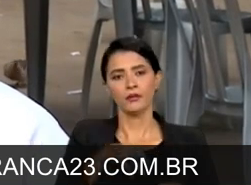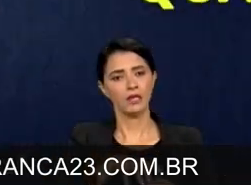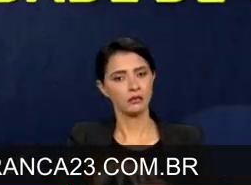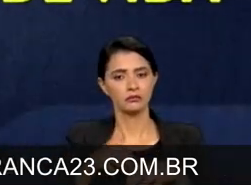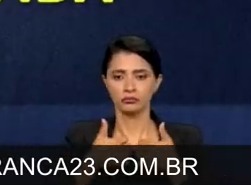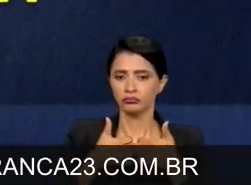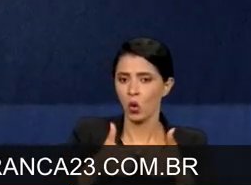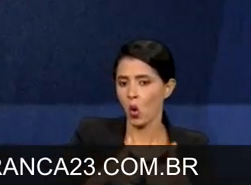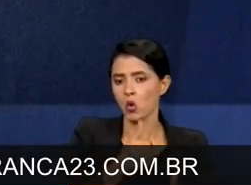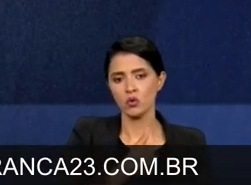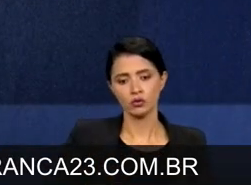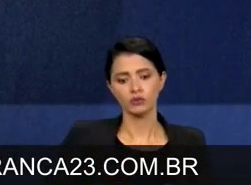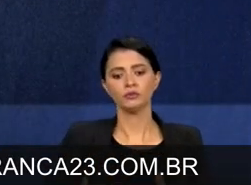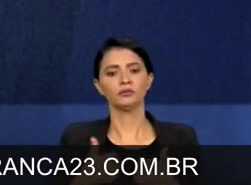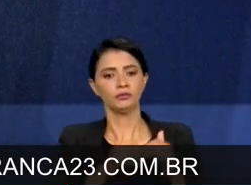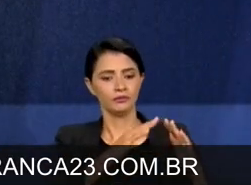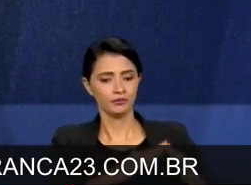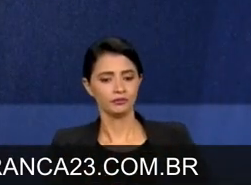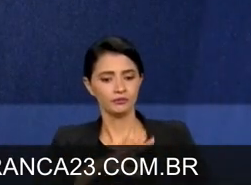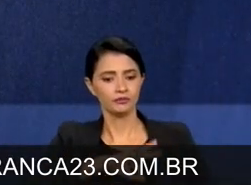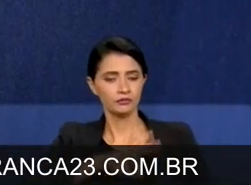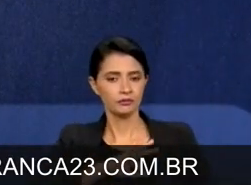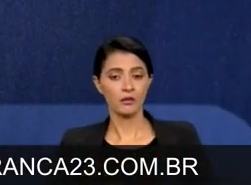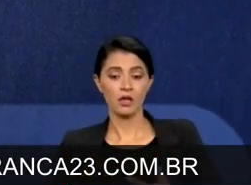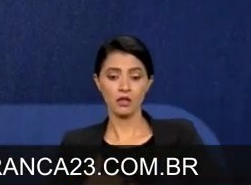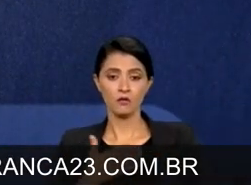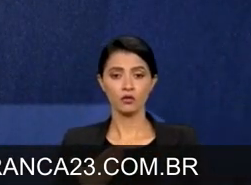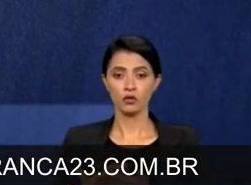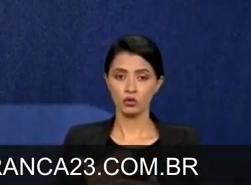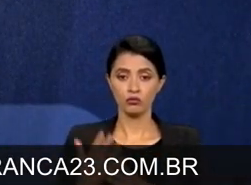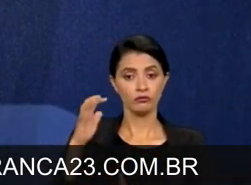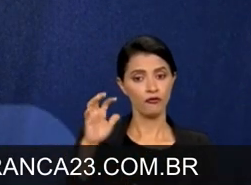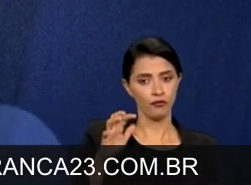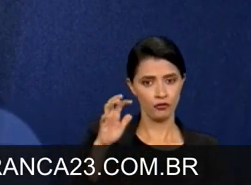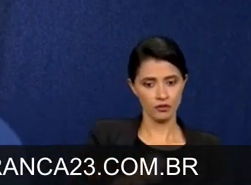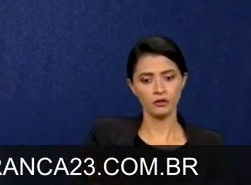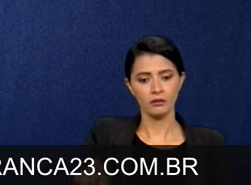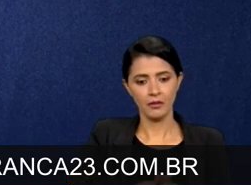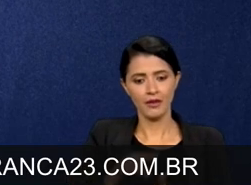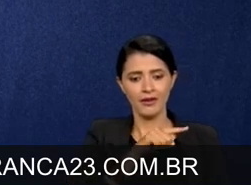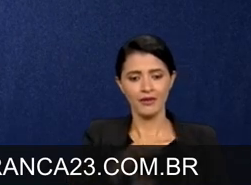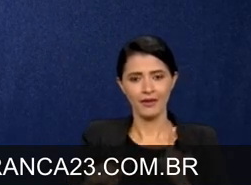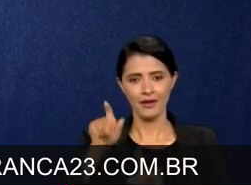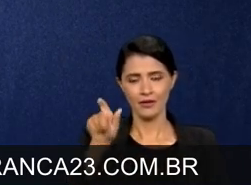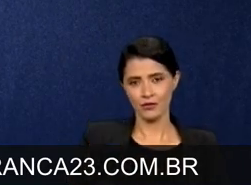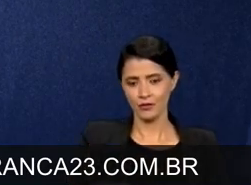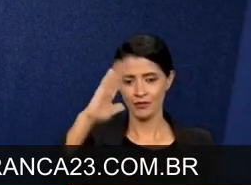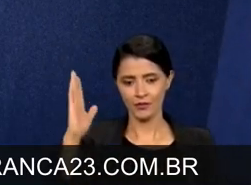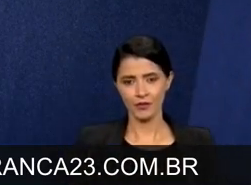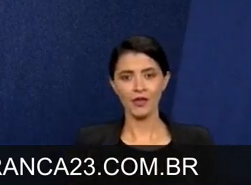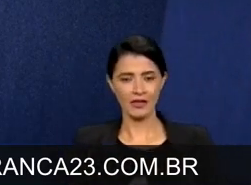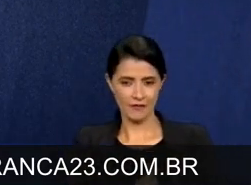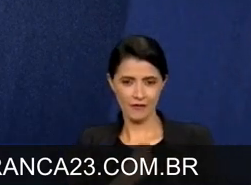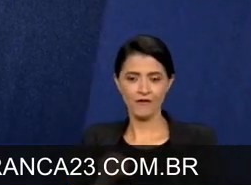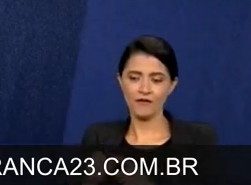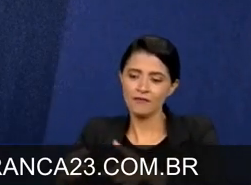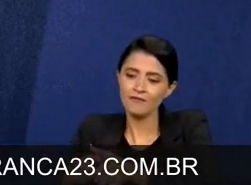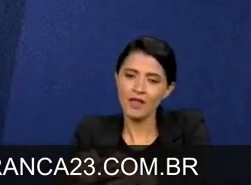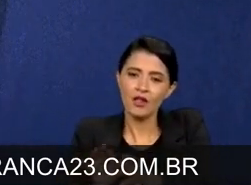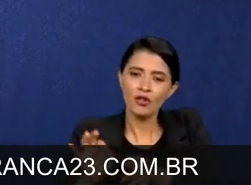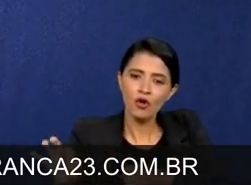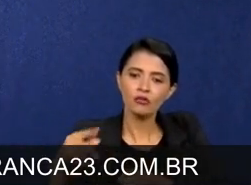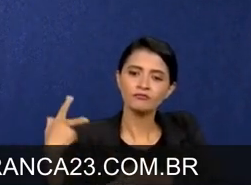público. Moradia, renda e nível de estudo influenciam nos resultados. Metade dos brasileiros que vivem no interior consideram